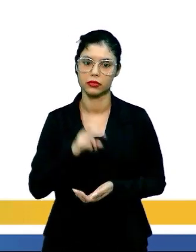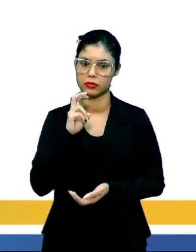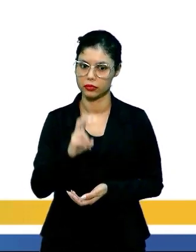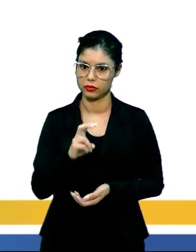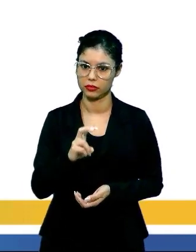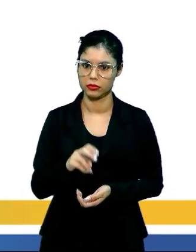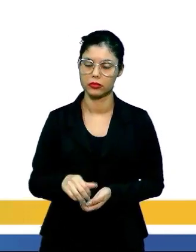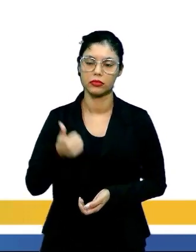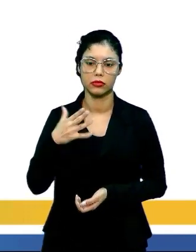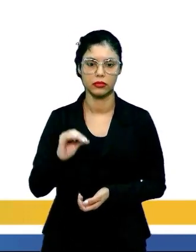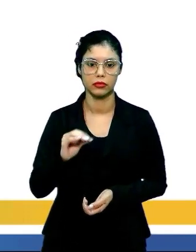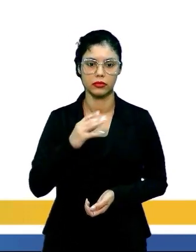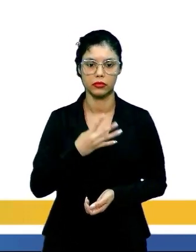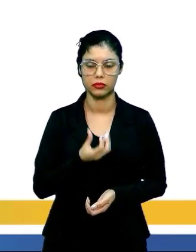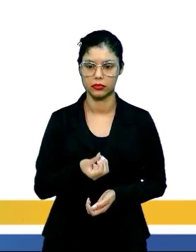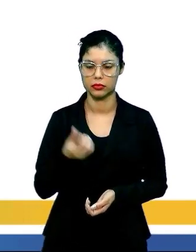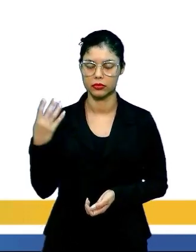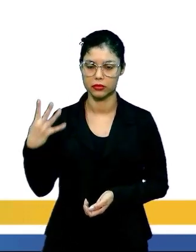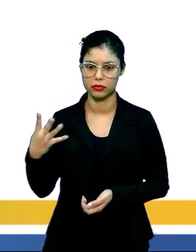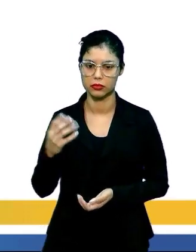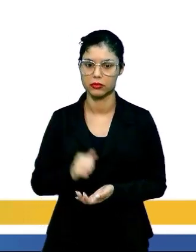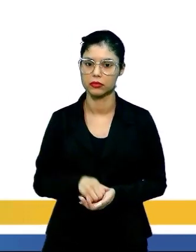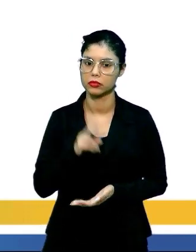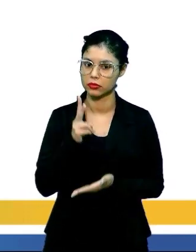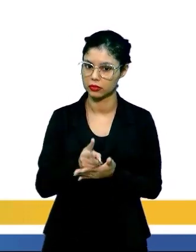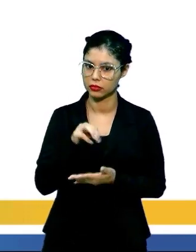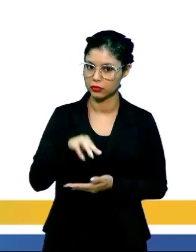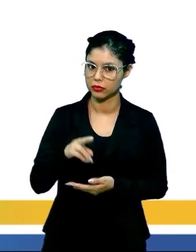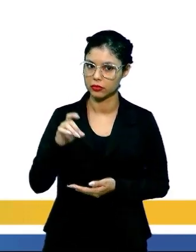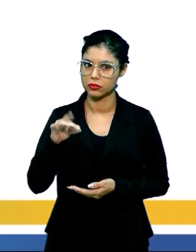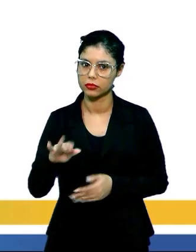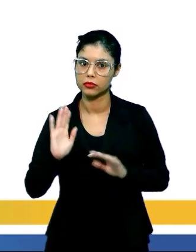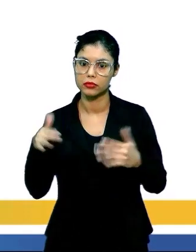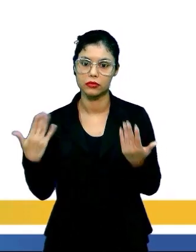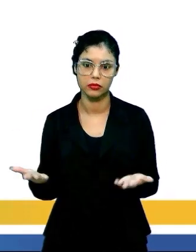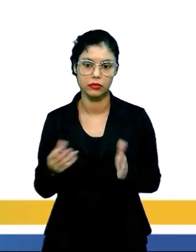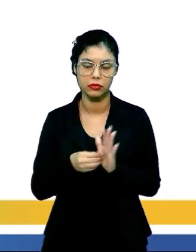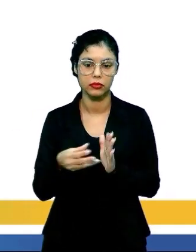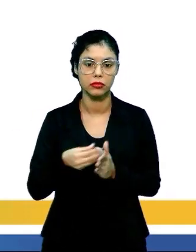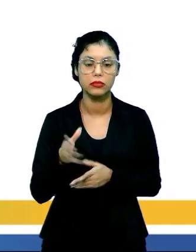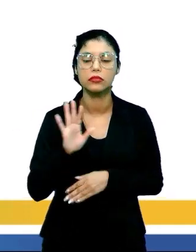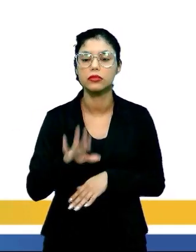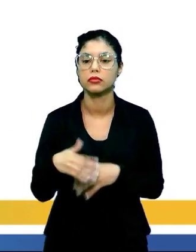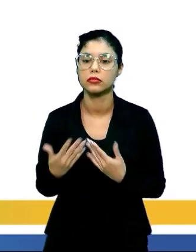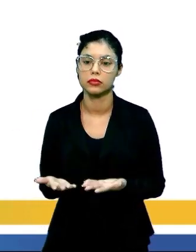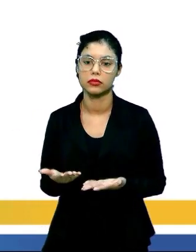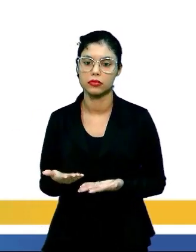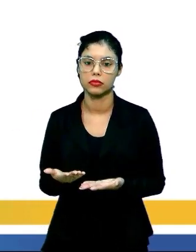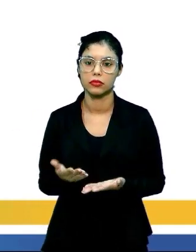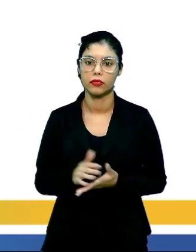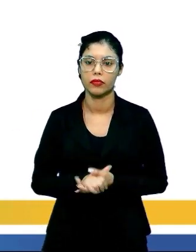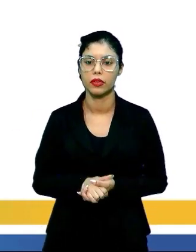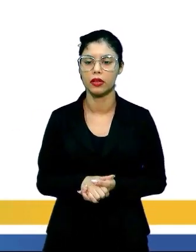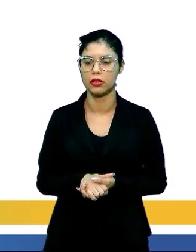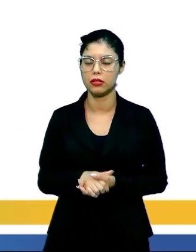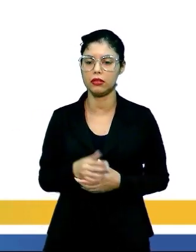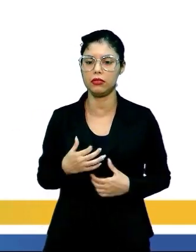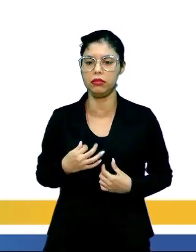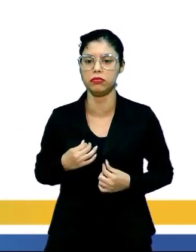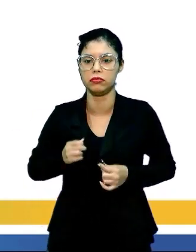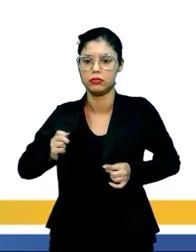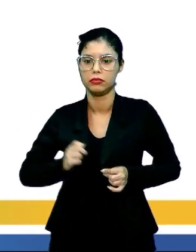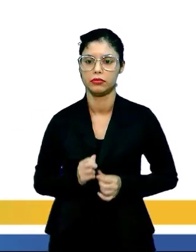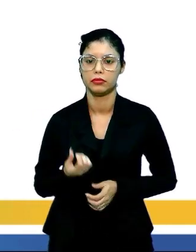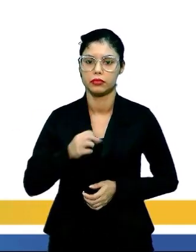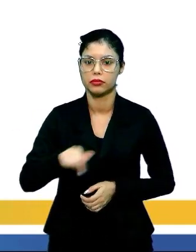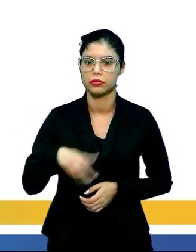9. 5, 10 e 6, 4. A mediana relativa a essa distribuição em salários mínimos. Você tem que analisar que eu